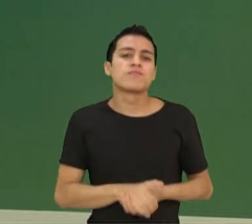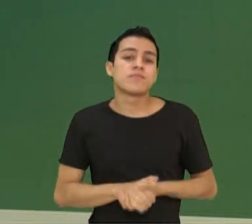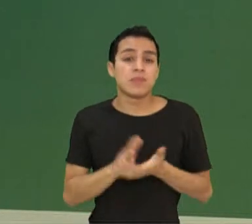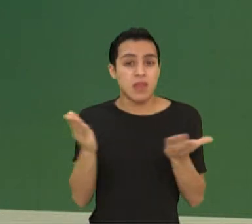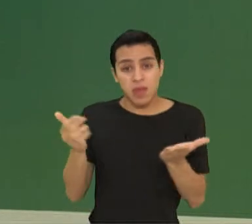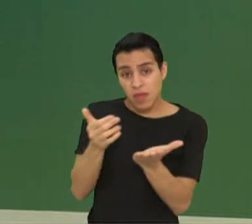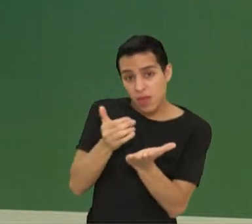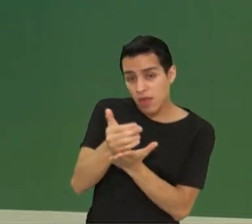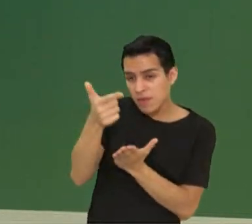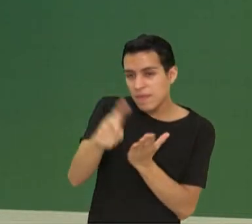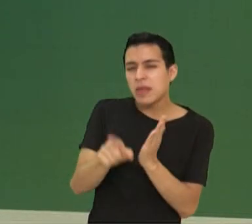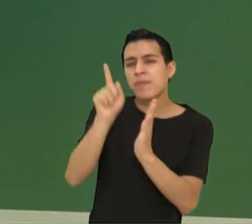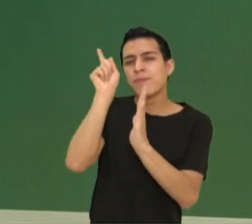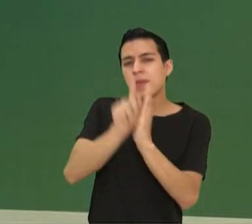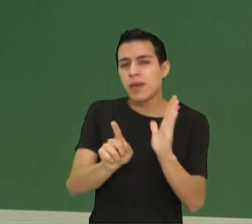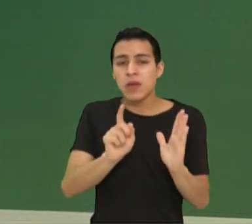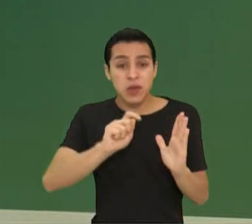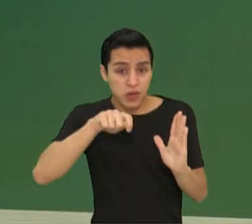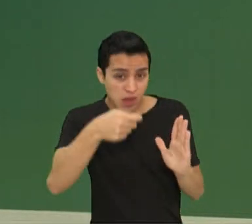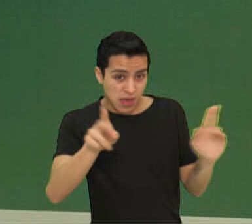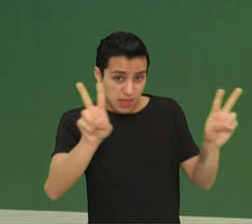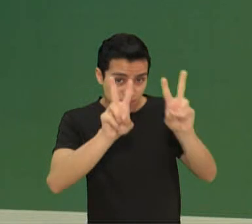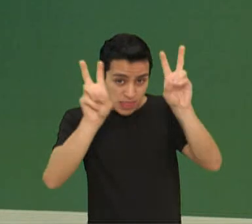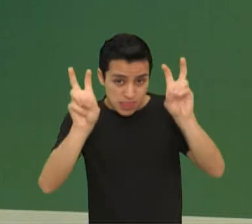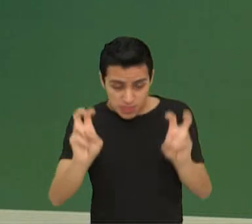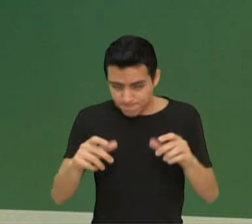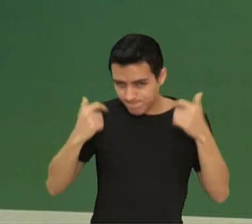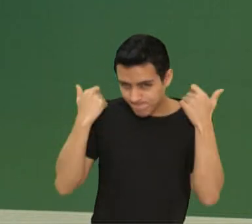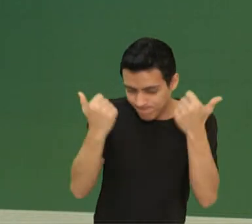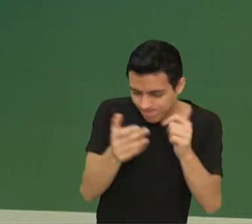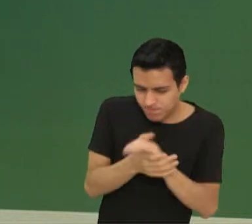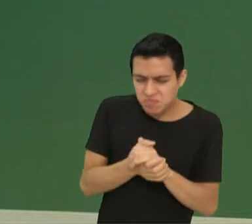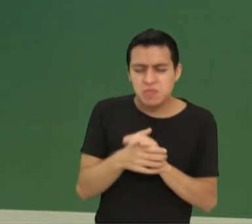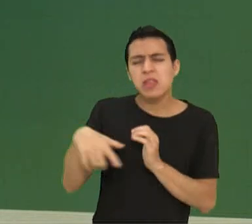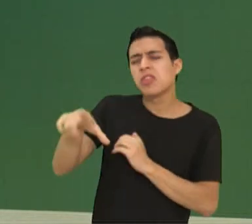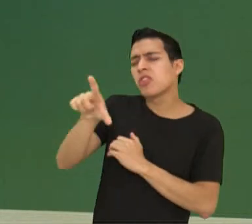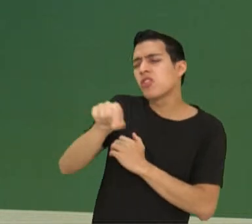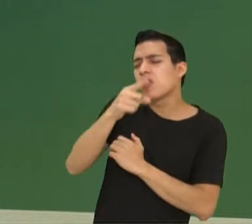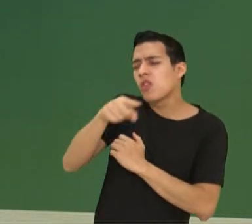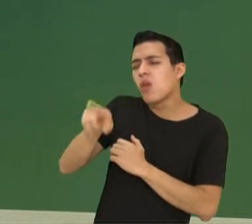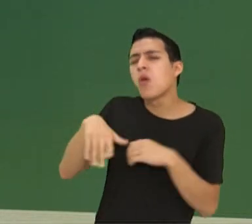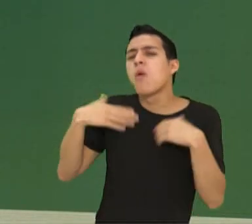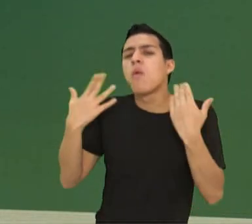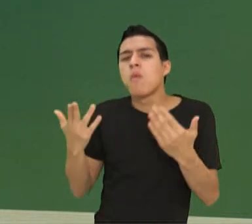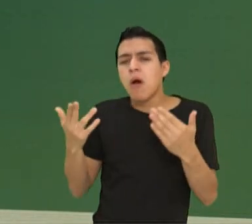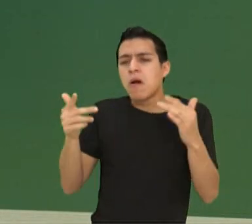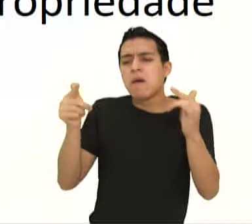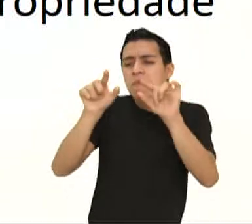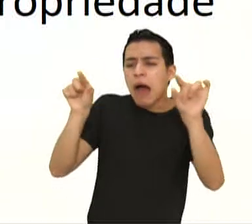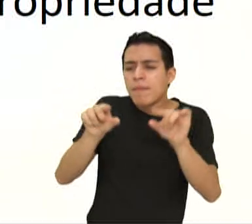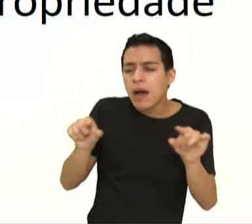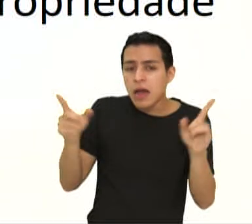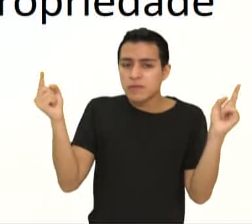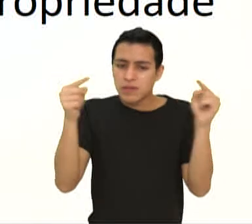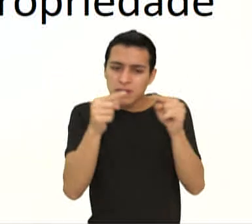já vamos de mais um quiz sobre o tema. Assinale a alternativa que corresponde às ideias de Caio Prado Júnior